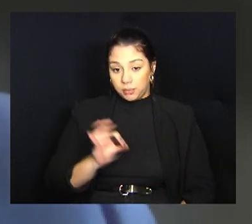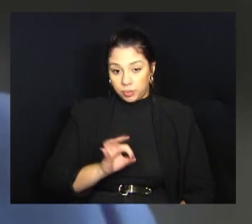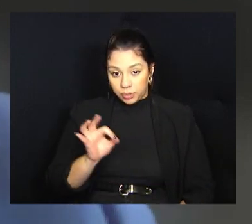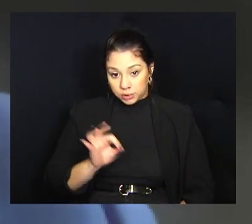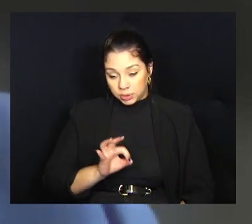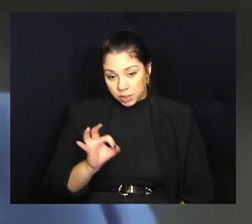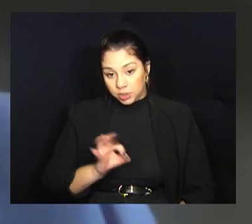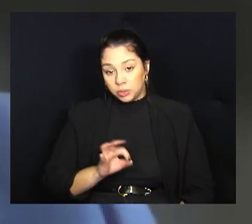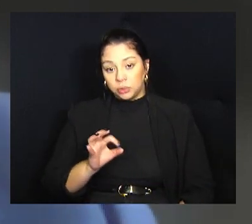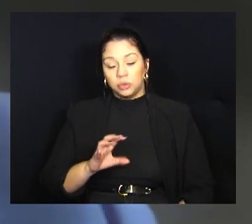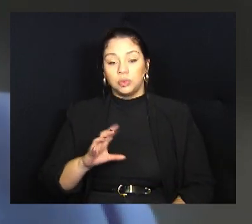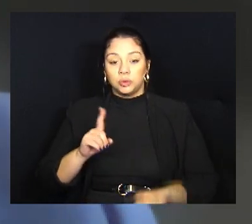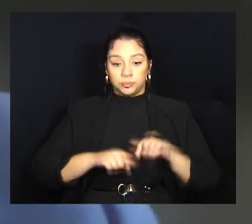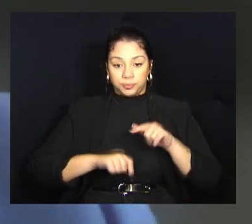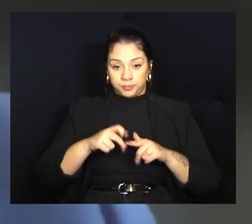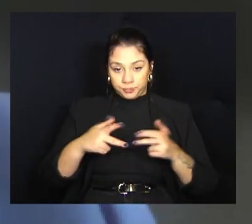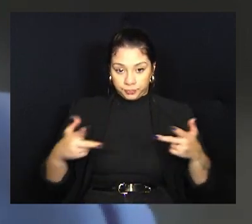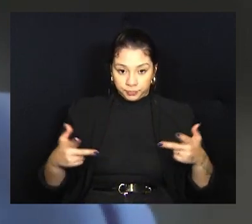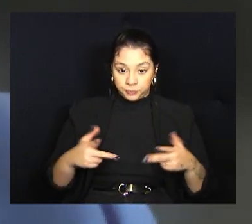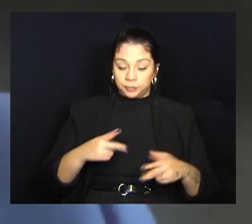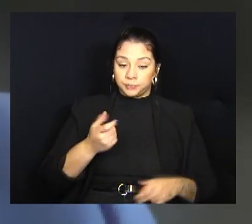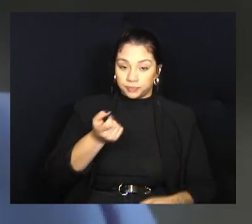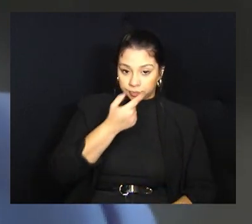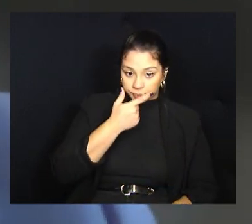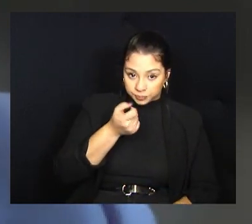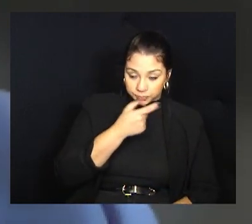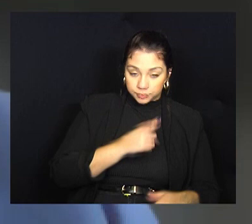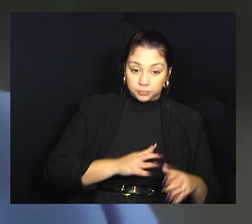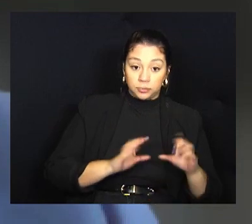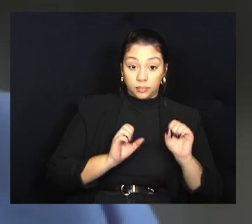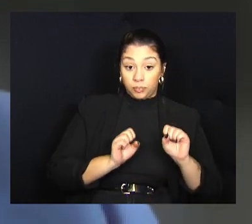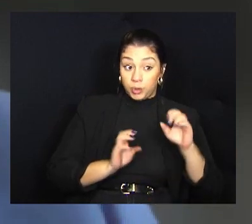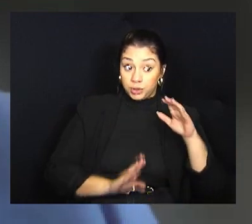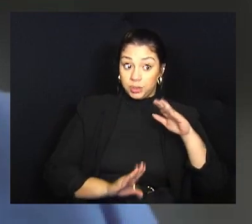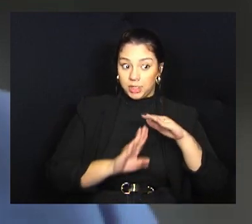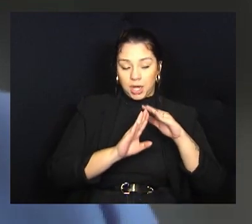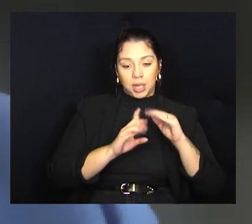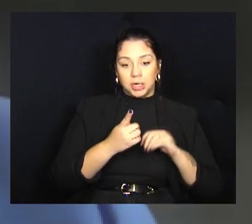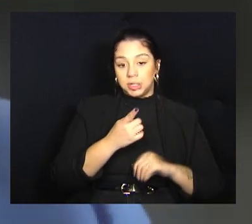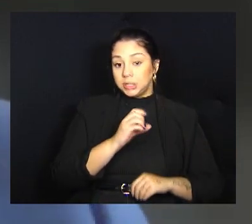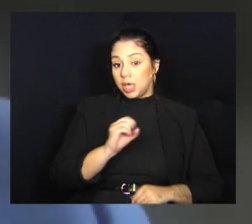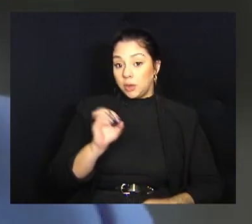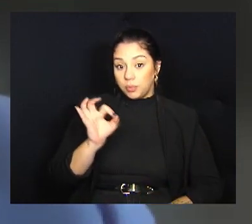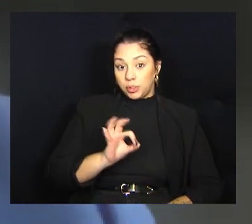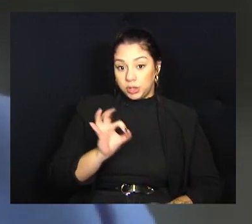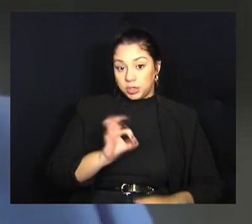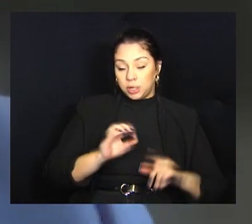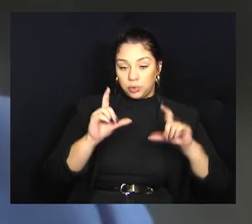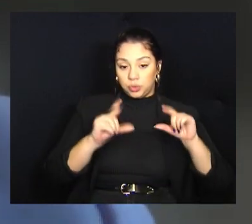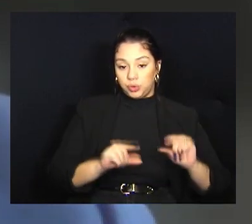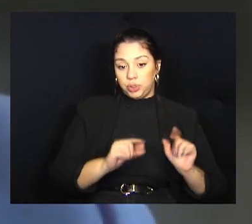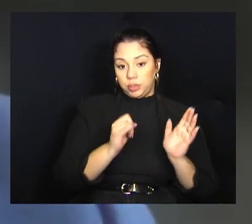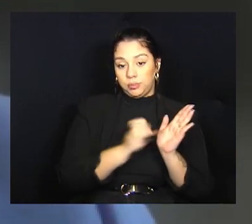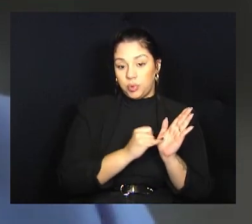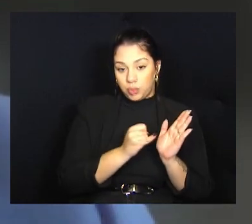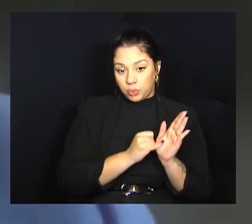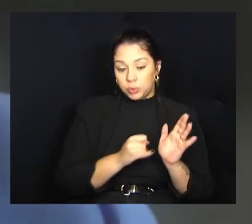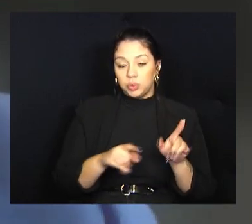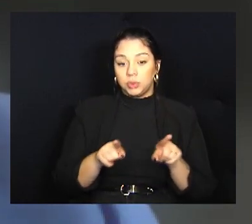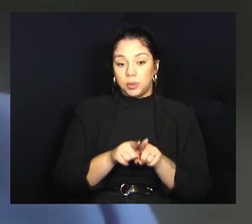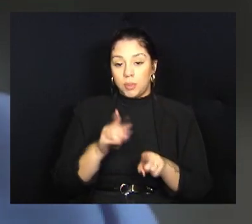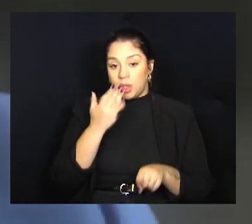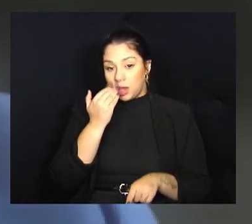bens e serviços. Medicamentos também pode ter até 100%. Redução para alimentos, na regra, vai